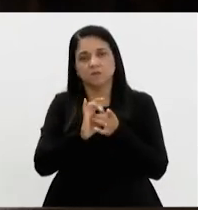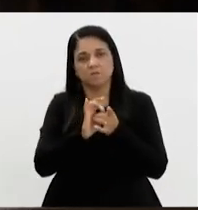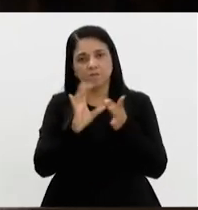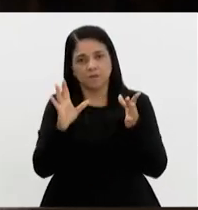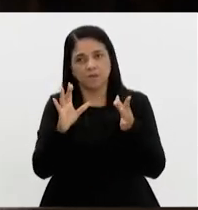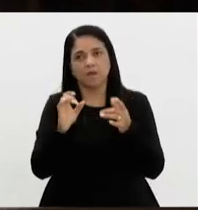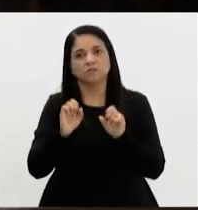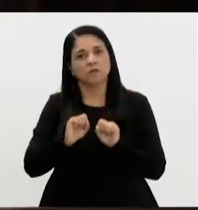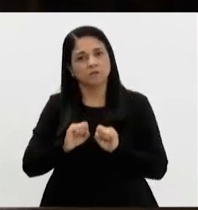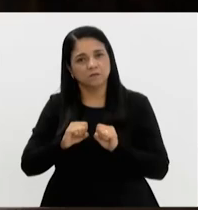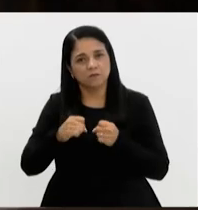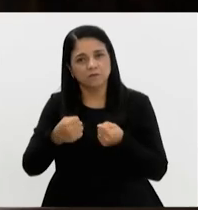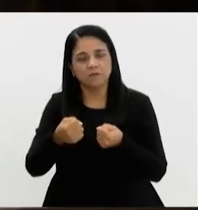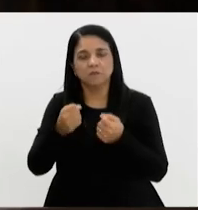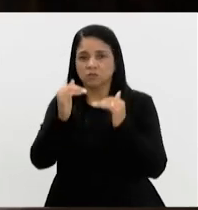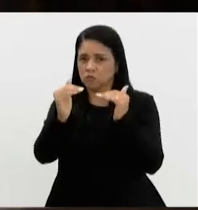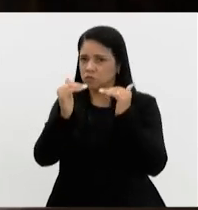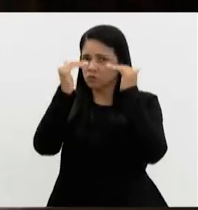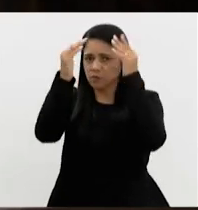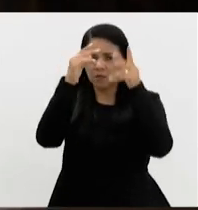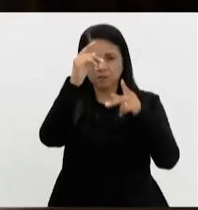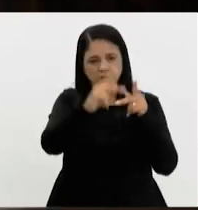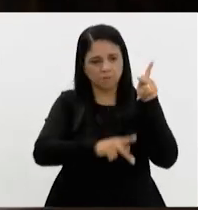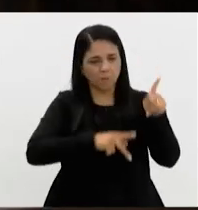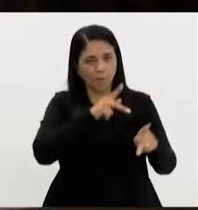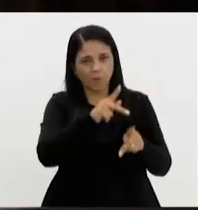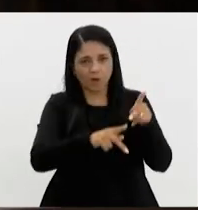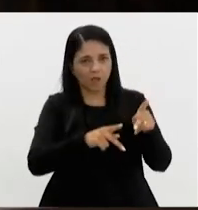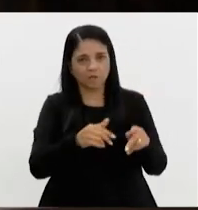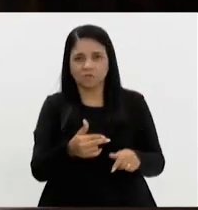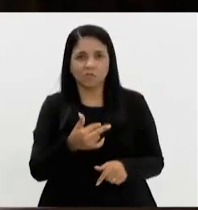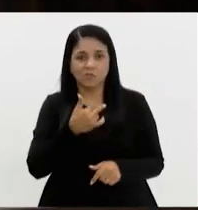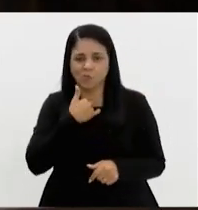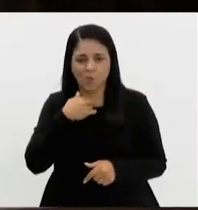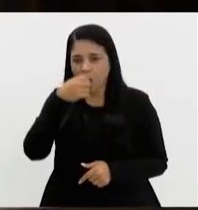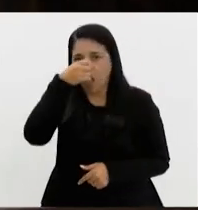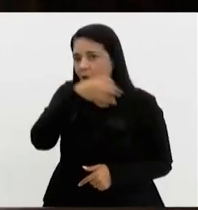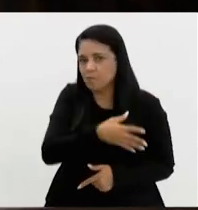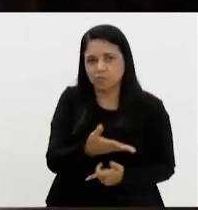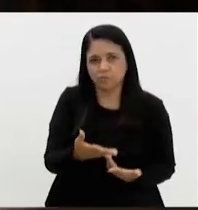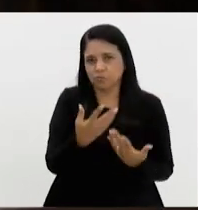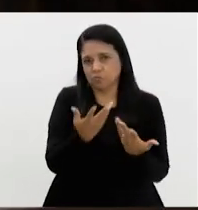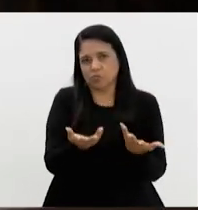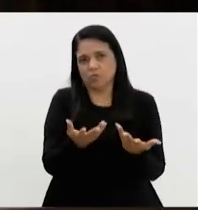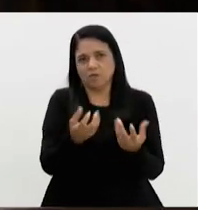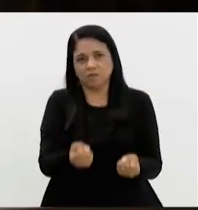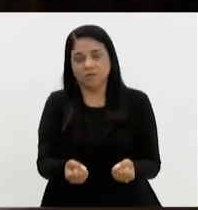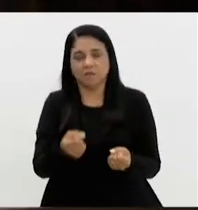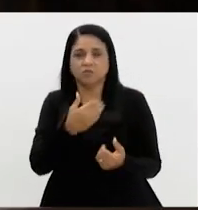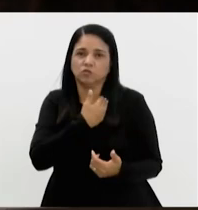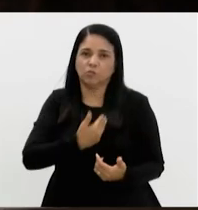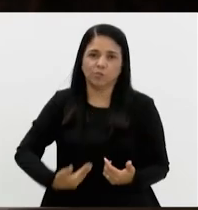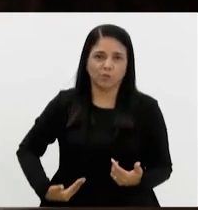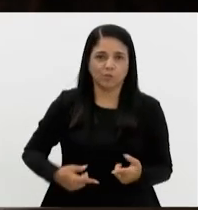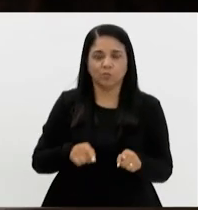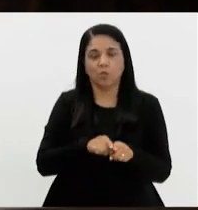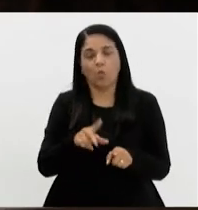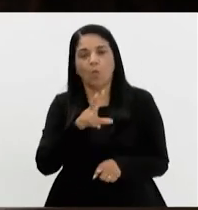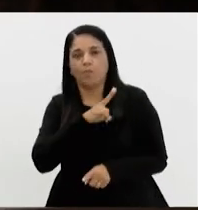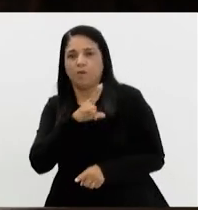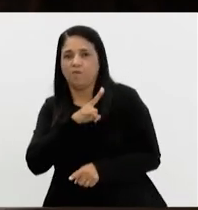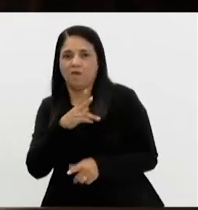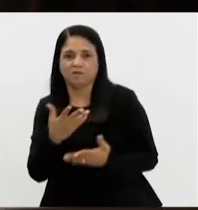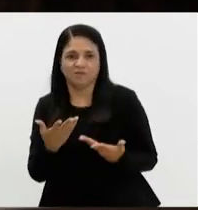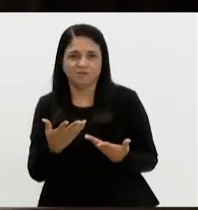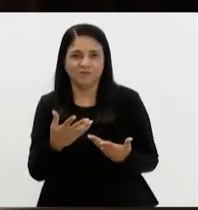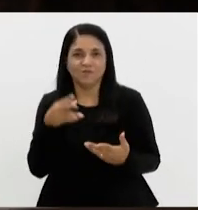a defesa da soberania Popular que não pode ficar a Mercer dos abusos seja do poder público seja dos particulares que